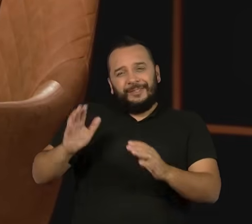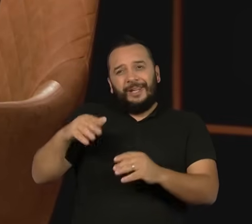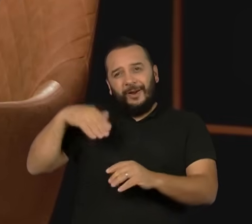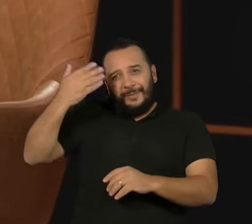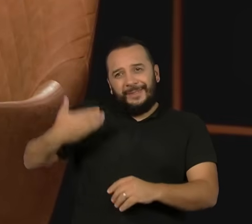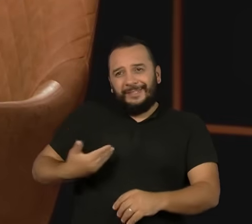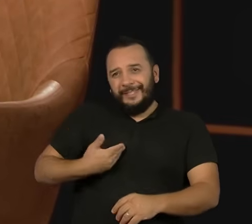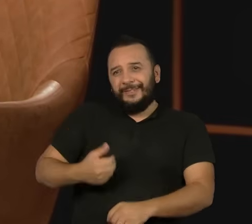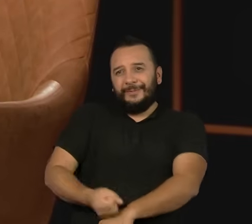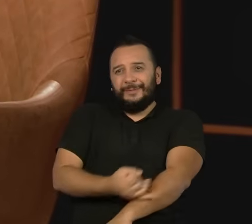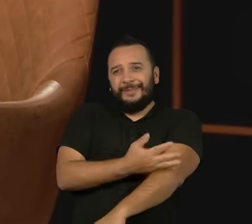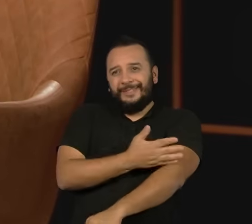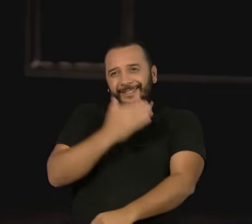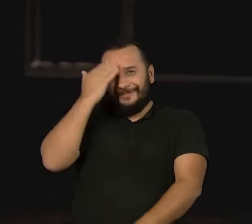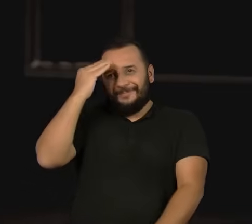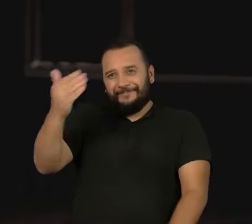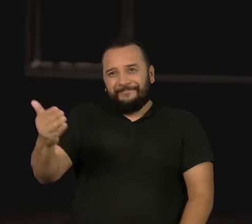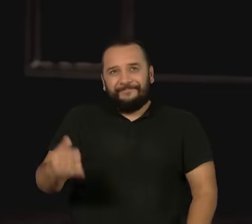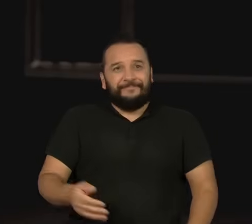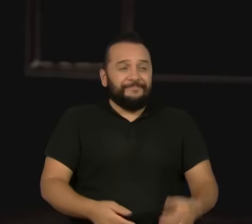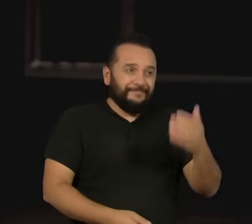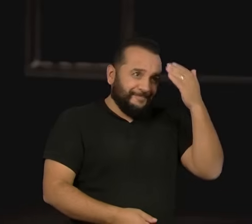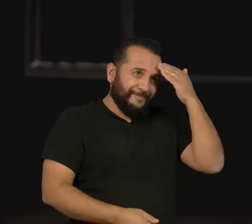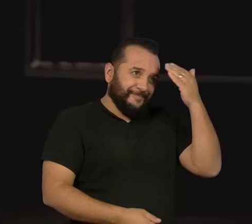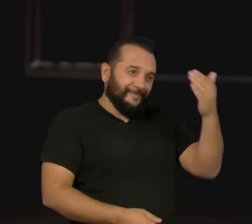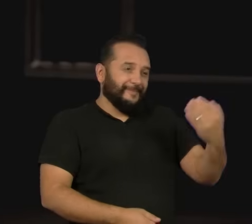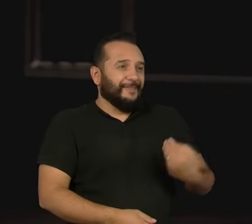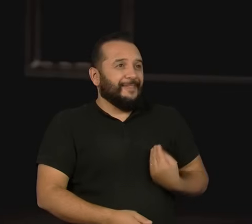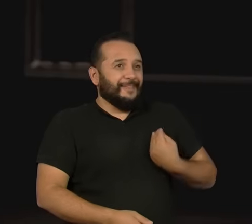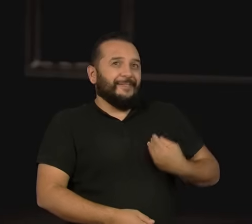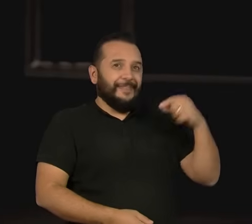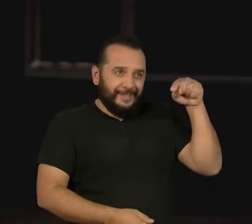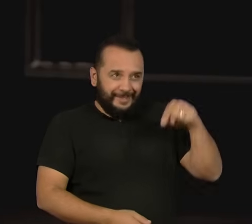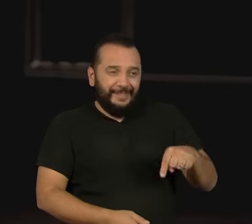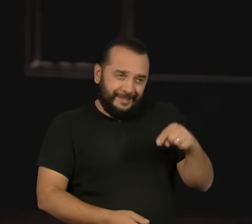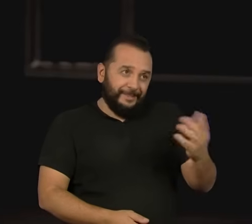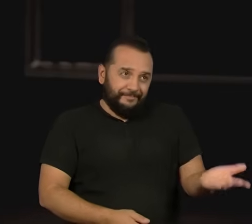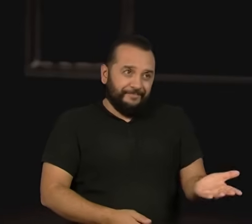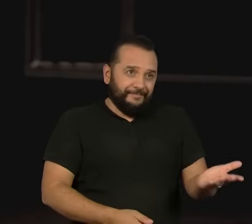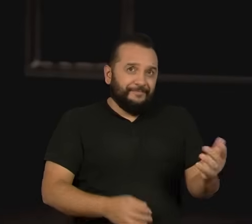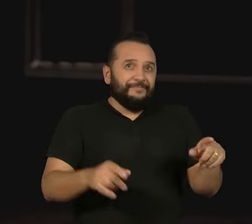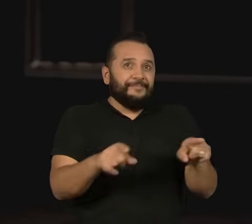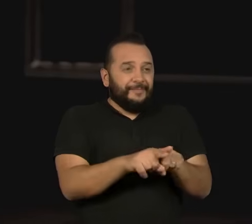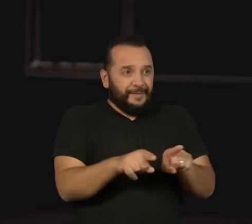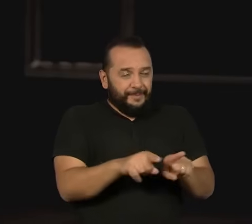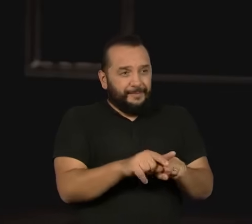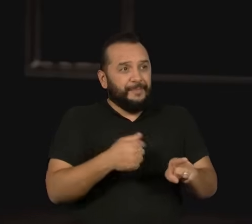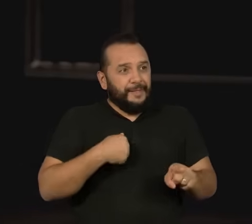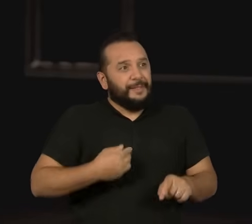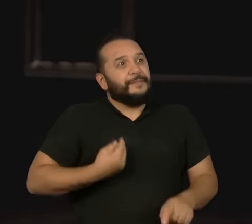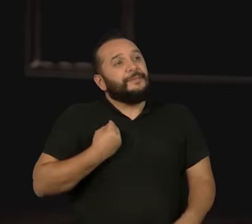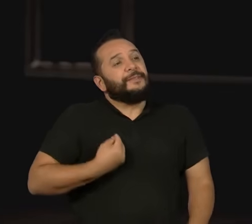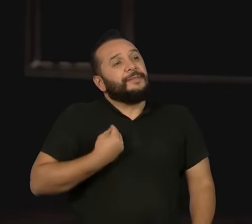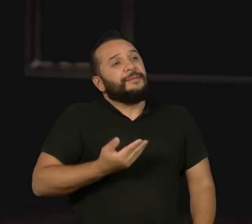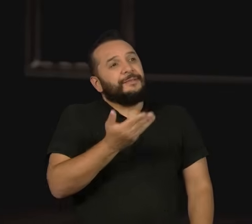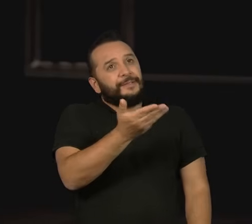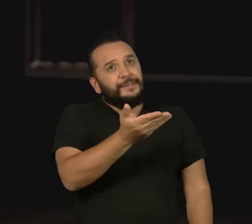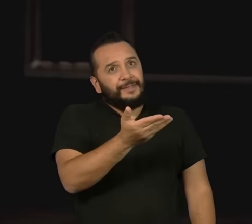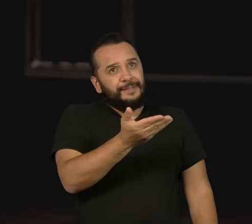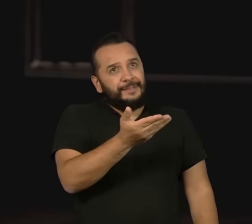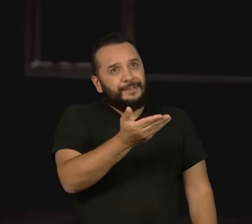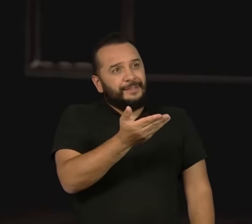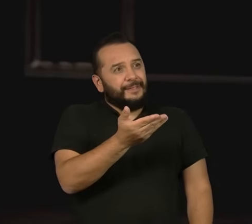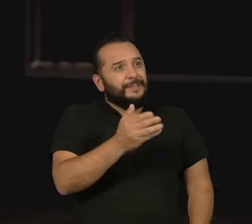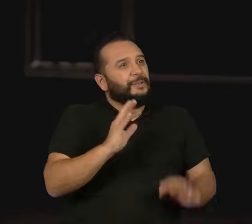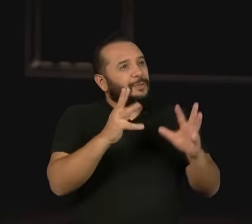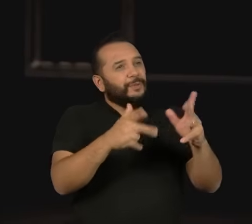é emocionante. Obrigada. Obrigada pela sua presença aqui no programa e pela sua presença em